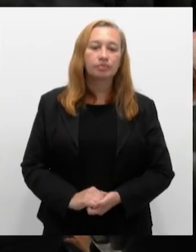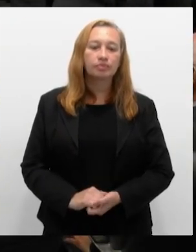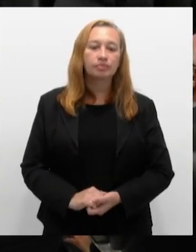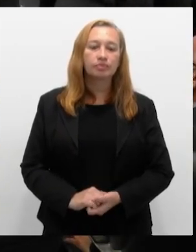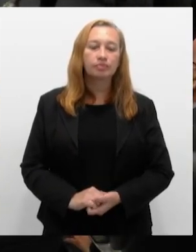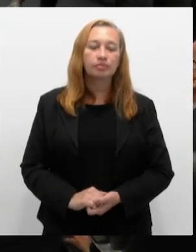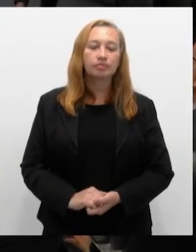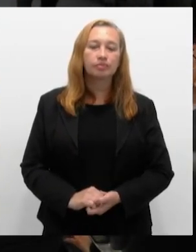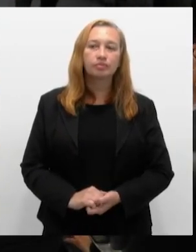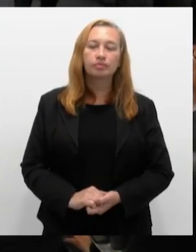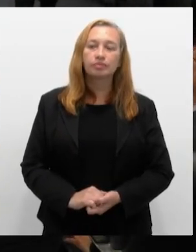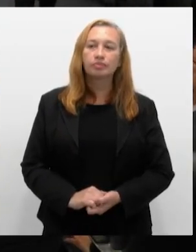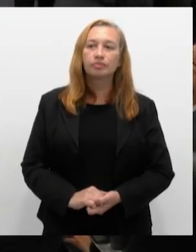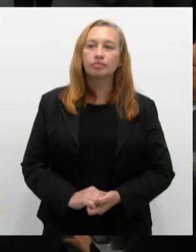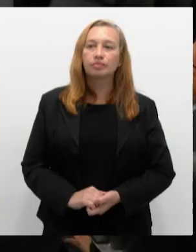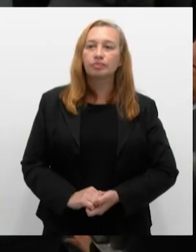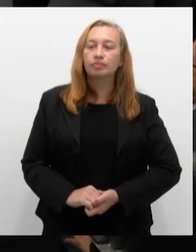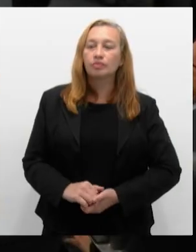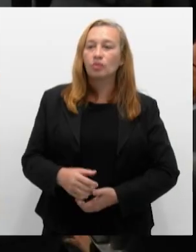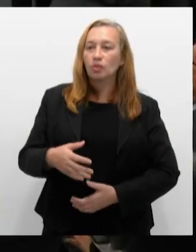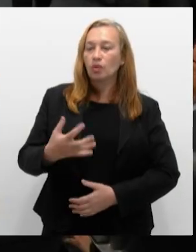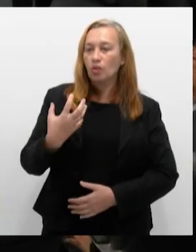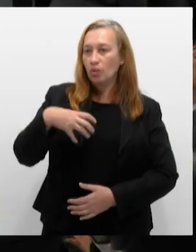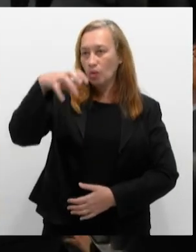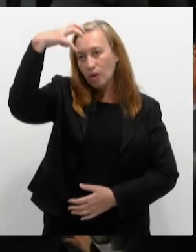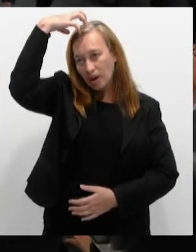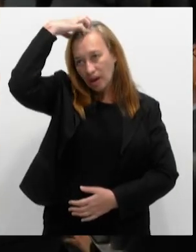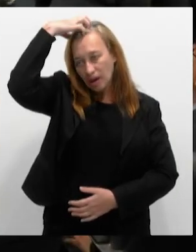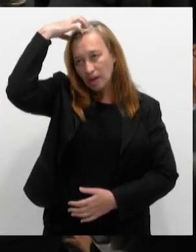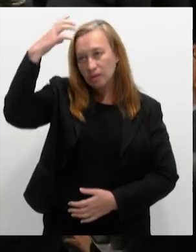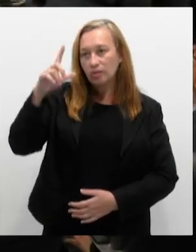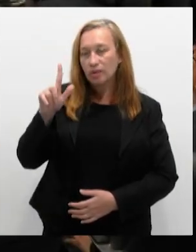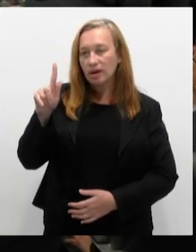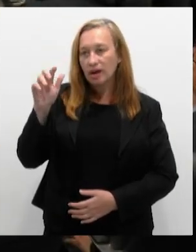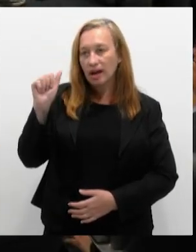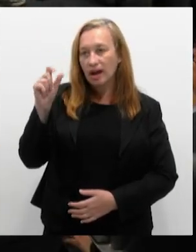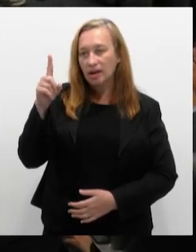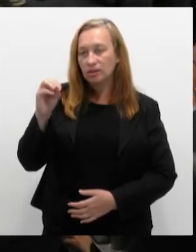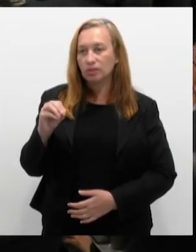O rei do gado, Chico Mezenga.